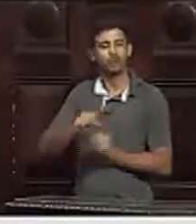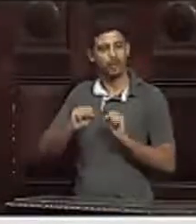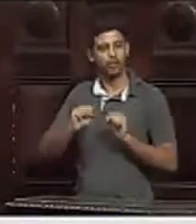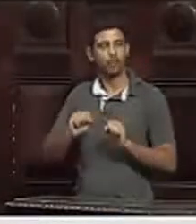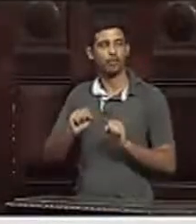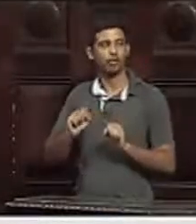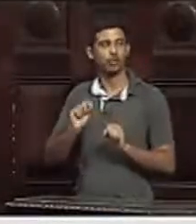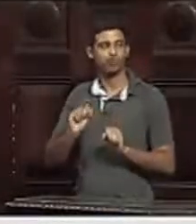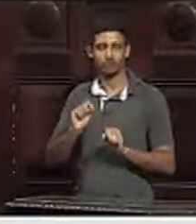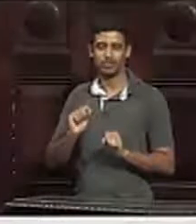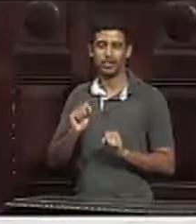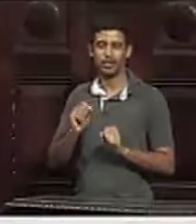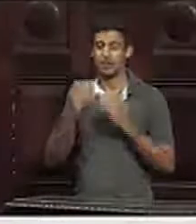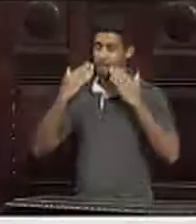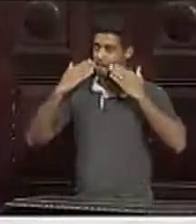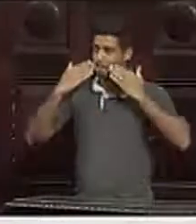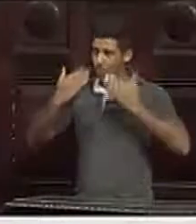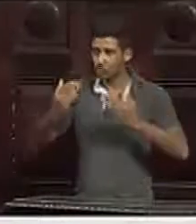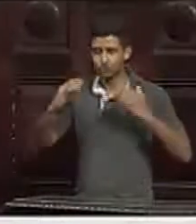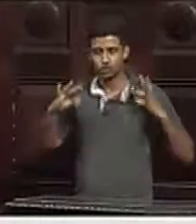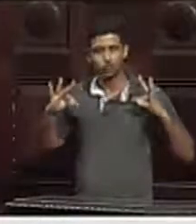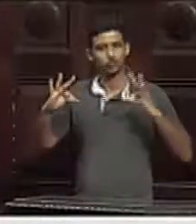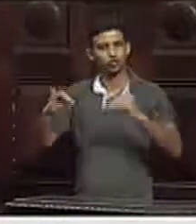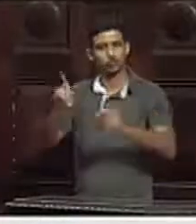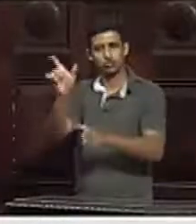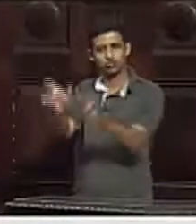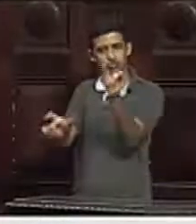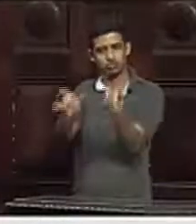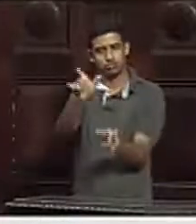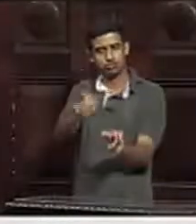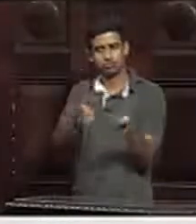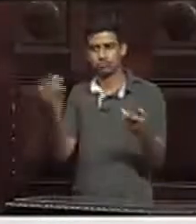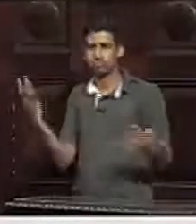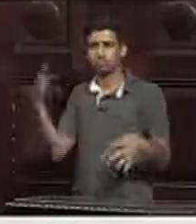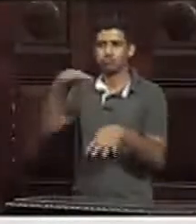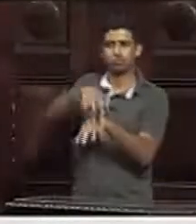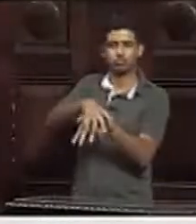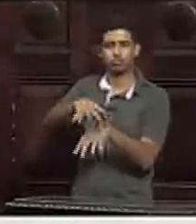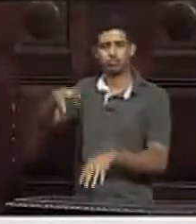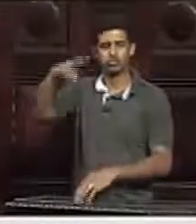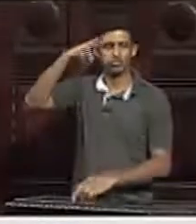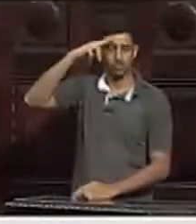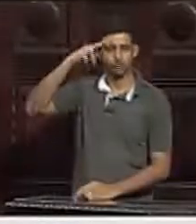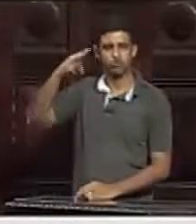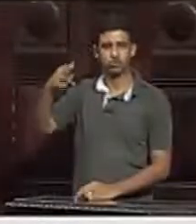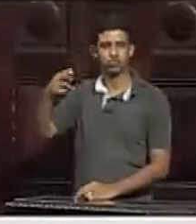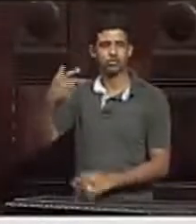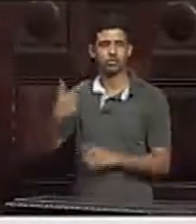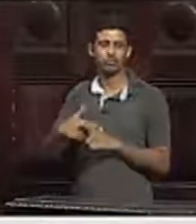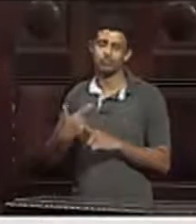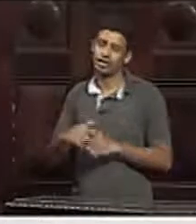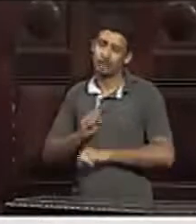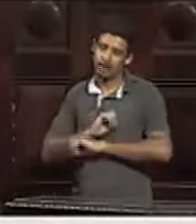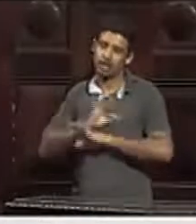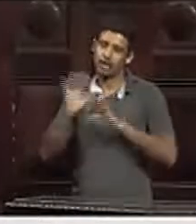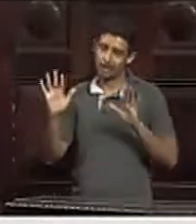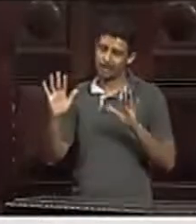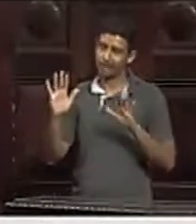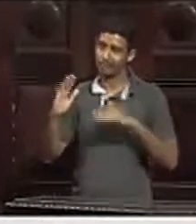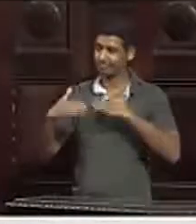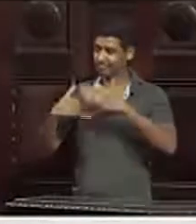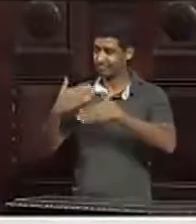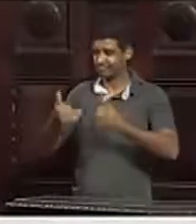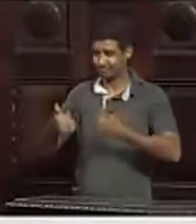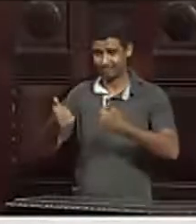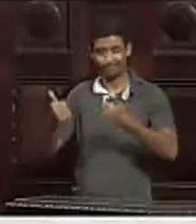todas, desmoralizar esse modelo de intervenção. Porque, obviamente, vai dar errado.